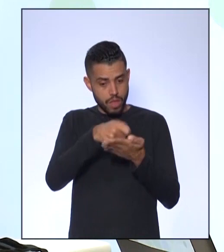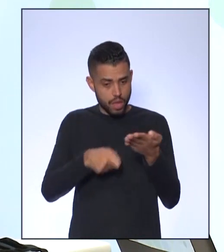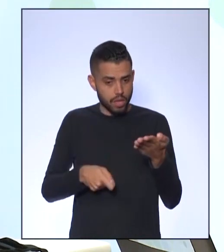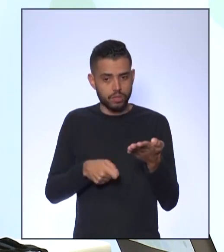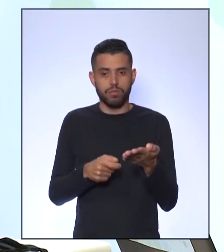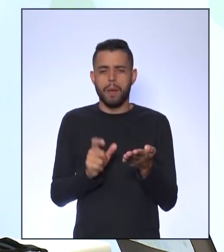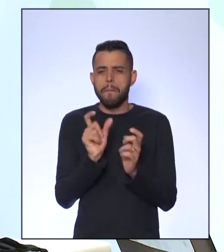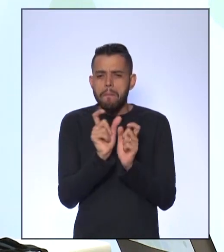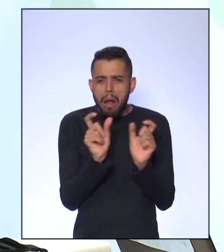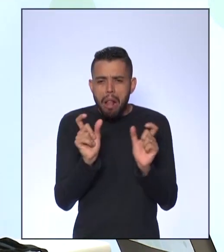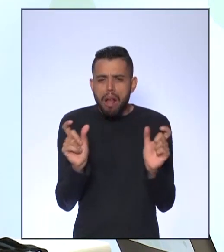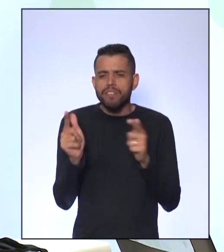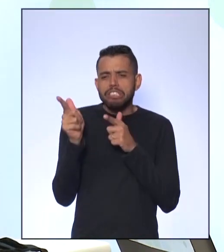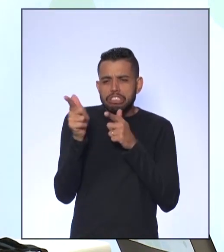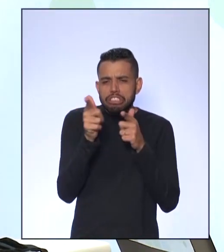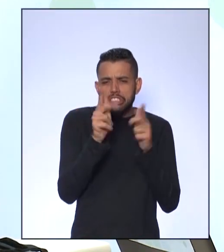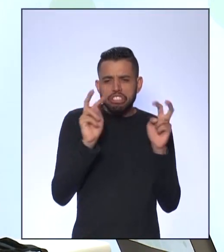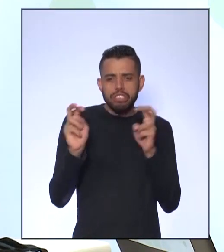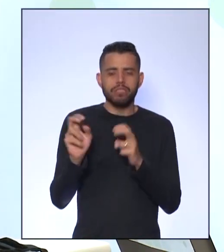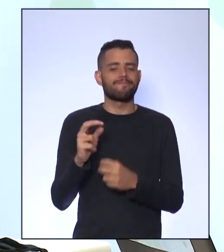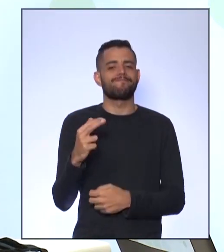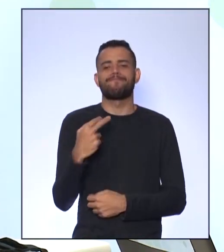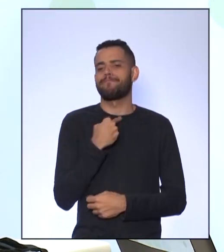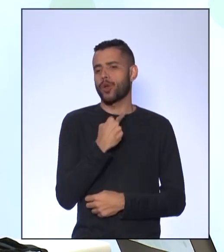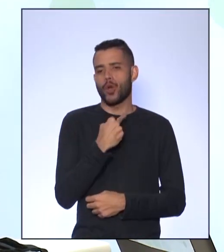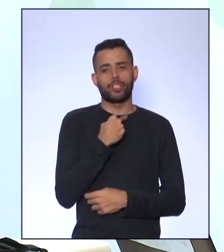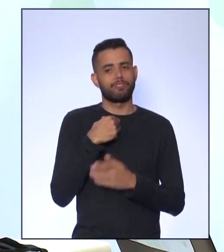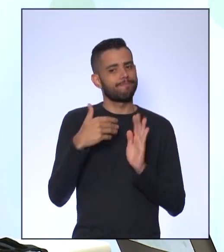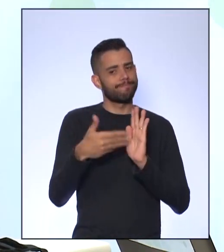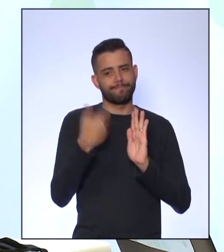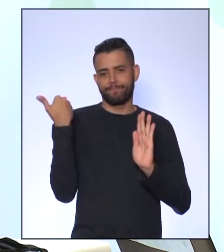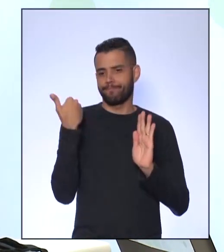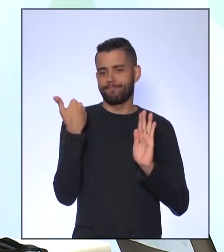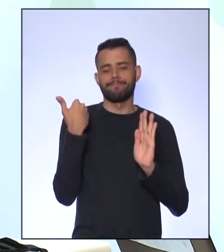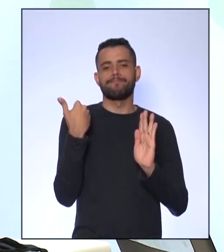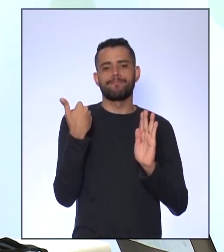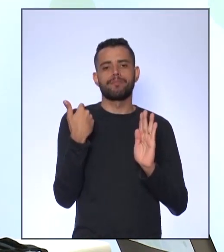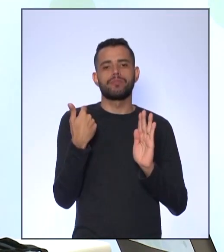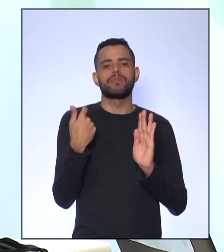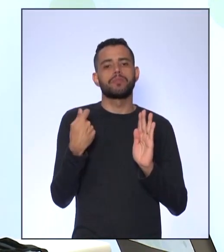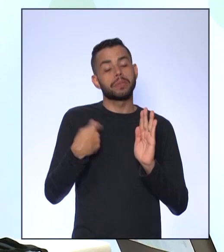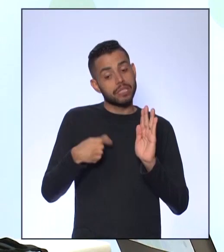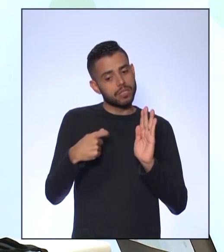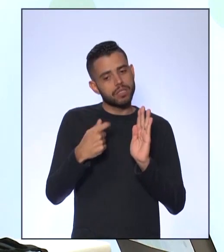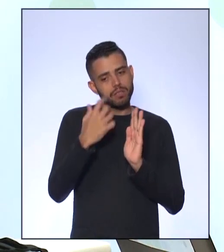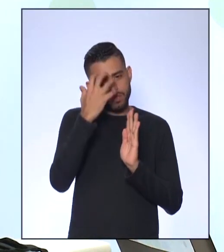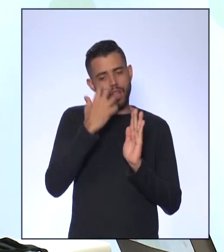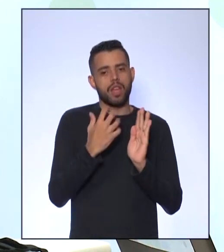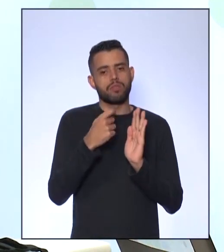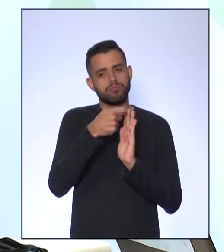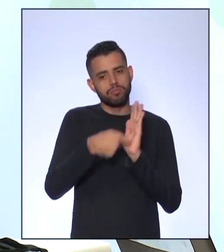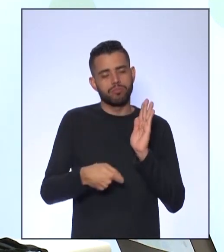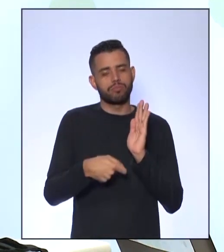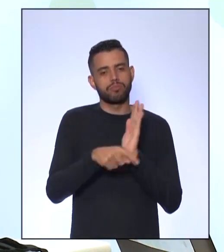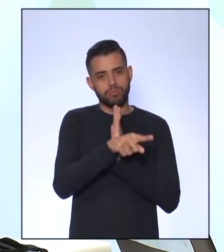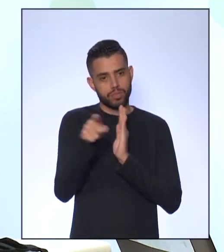expressões nós não podemos usar dentro do texto. Então, que isso fique, né, bem claro a todos.